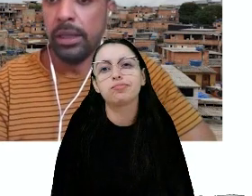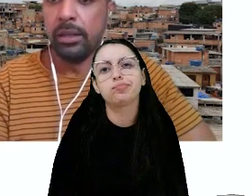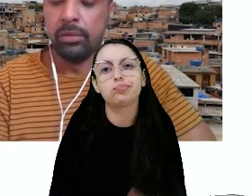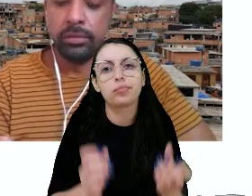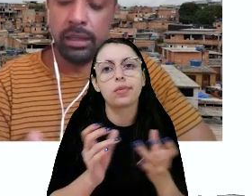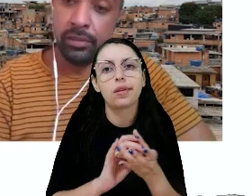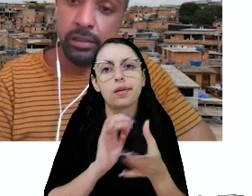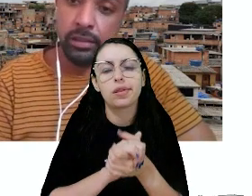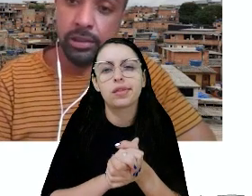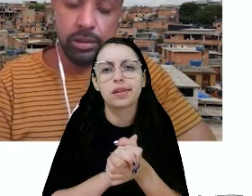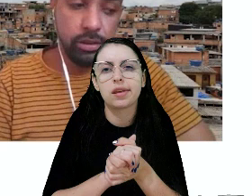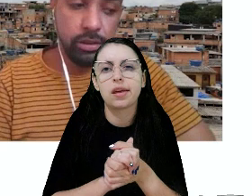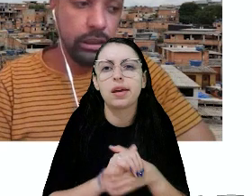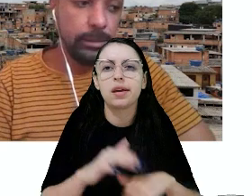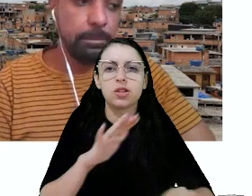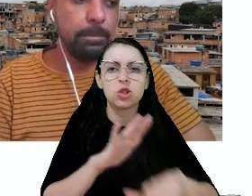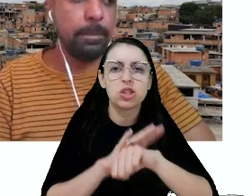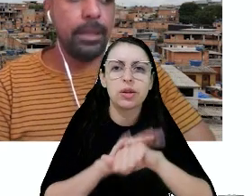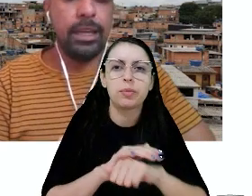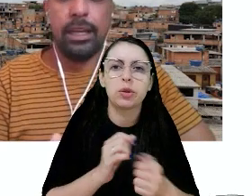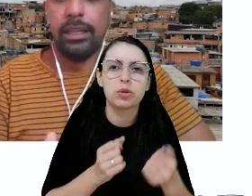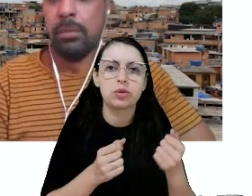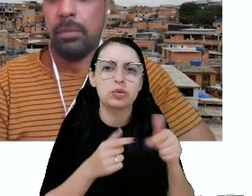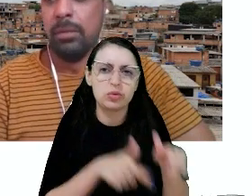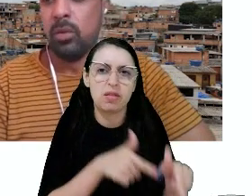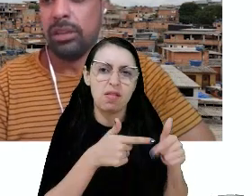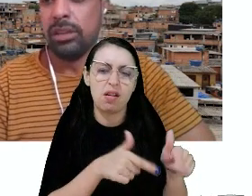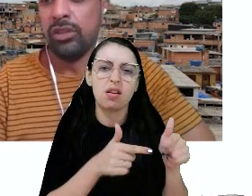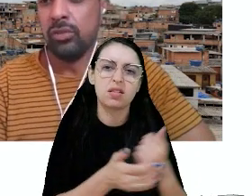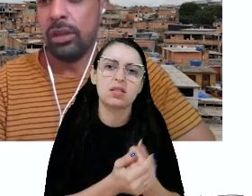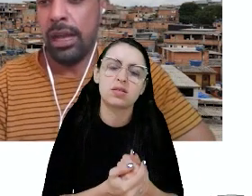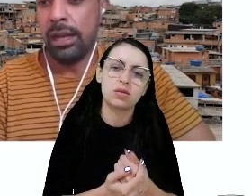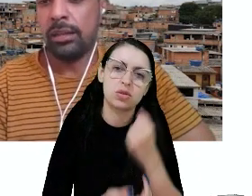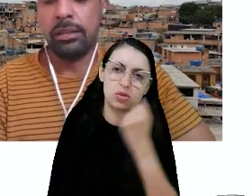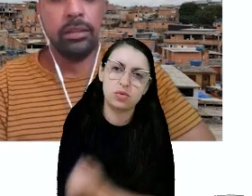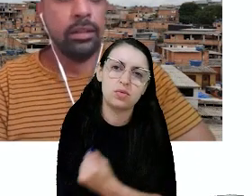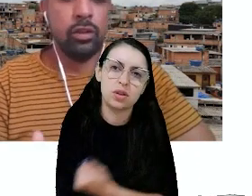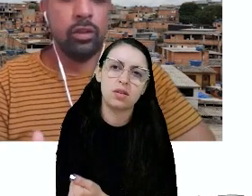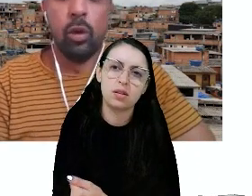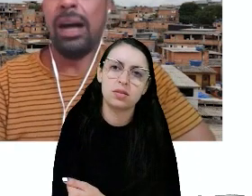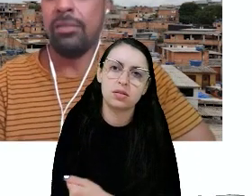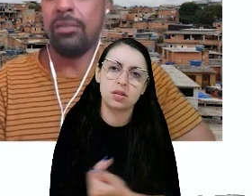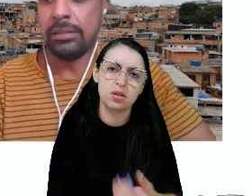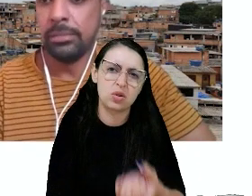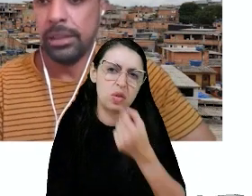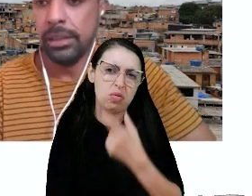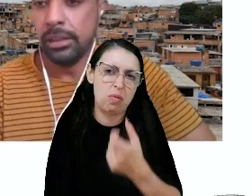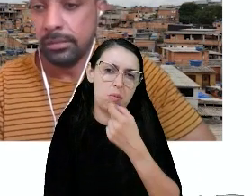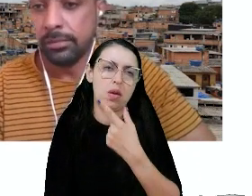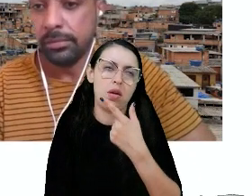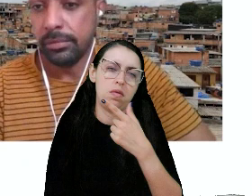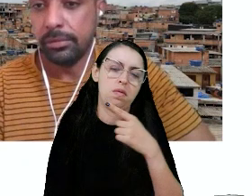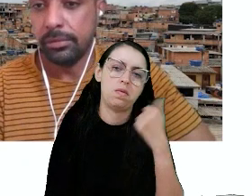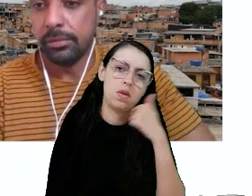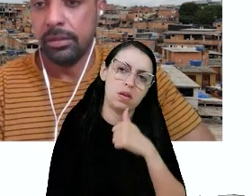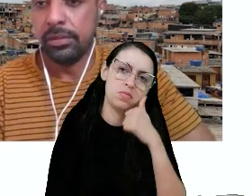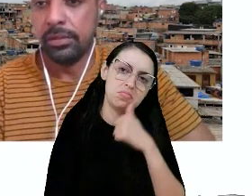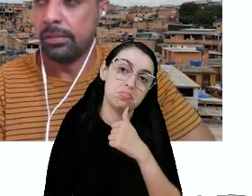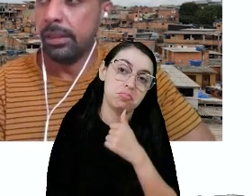o companheiro, traficante, e a mãe, por conta do vício do crack, dopava essa menina,